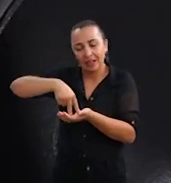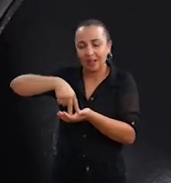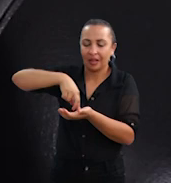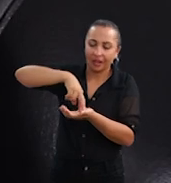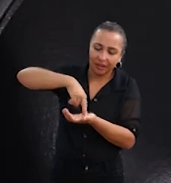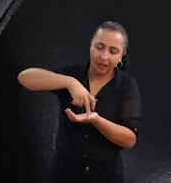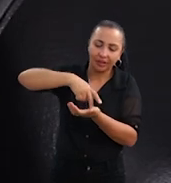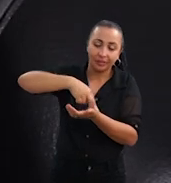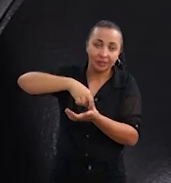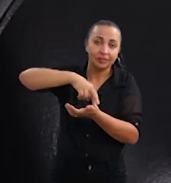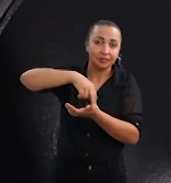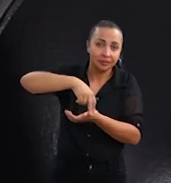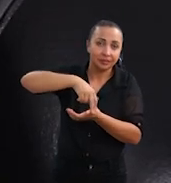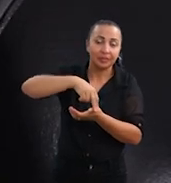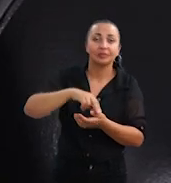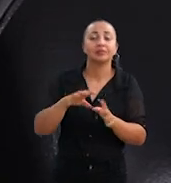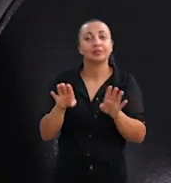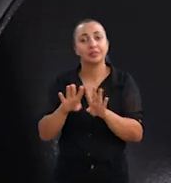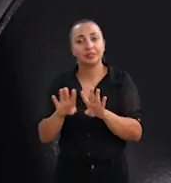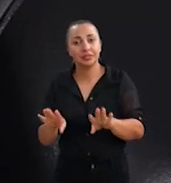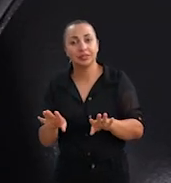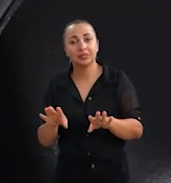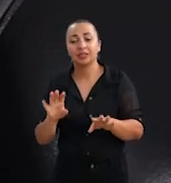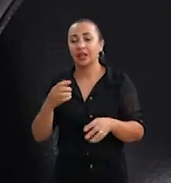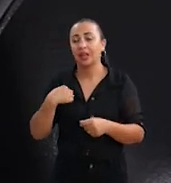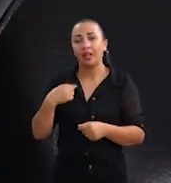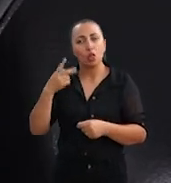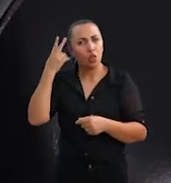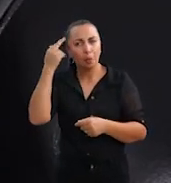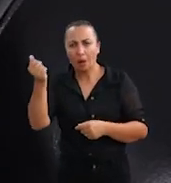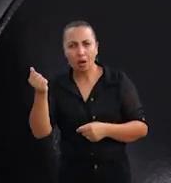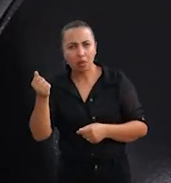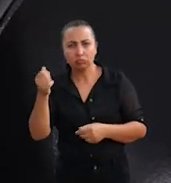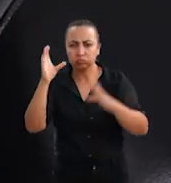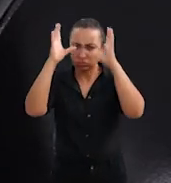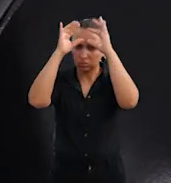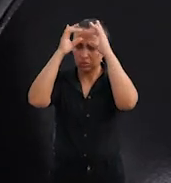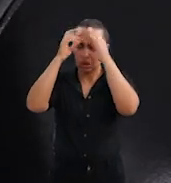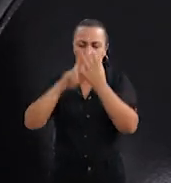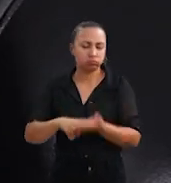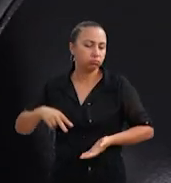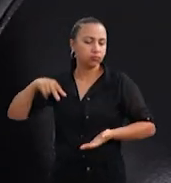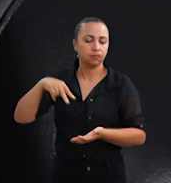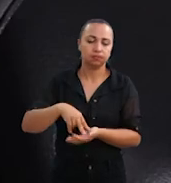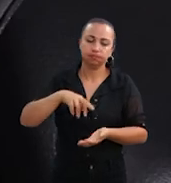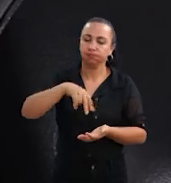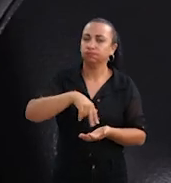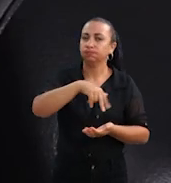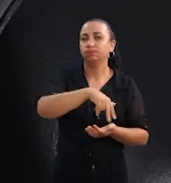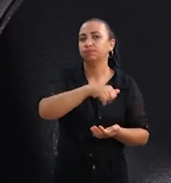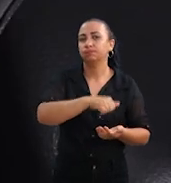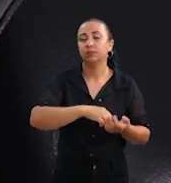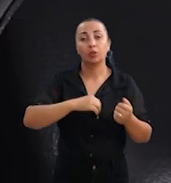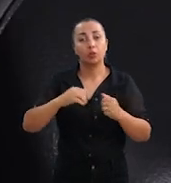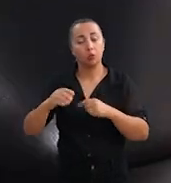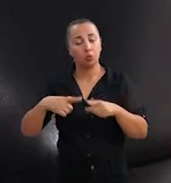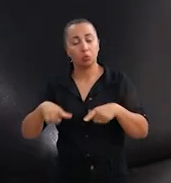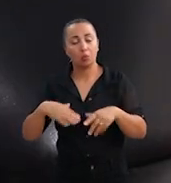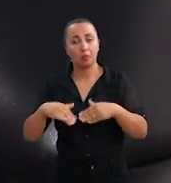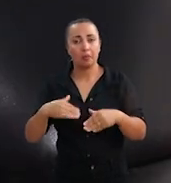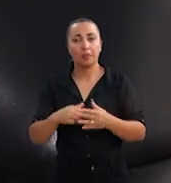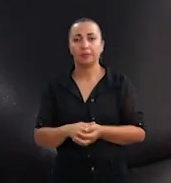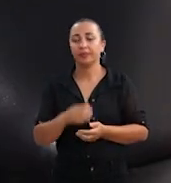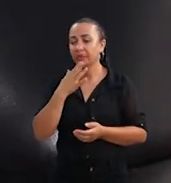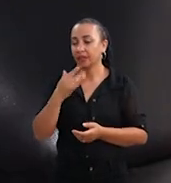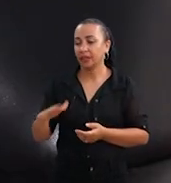primeiros passos, e isso ser automatizado, o cérebro vai automatizando esse movimento.